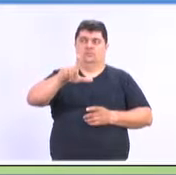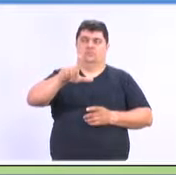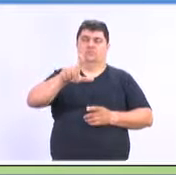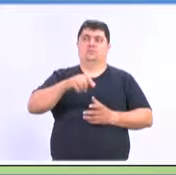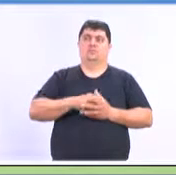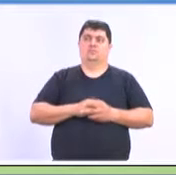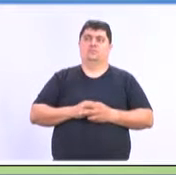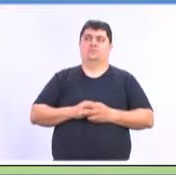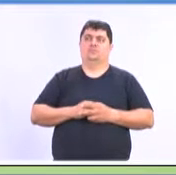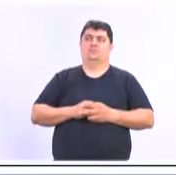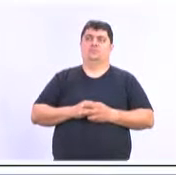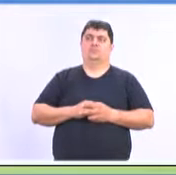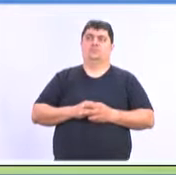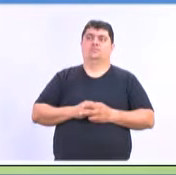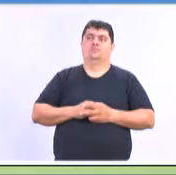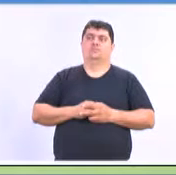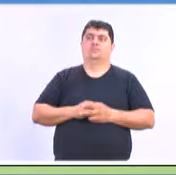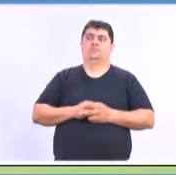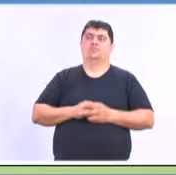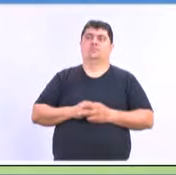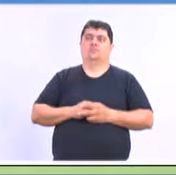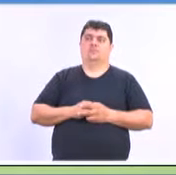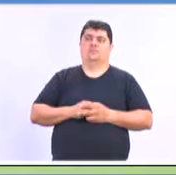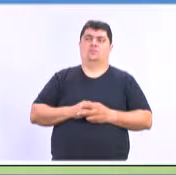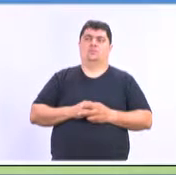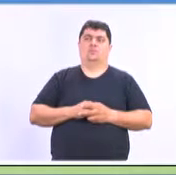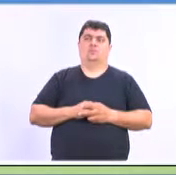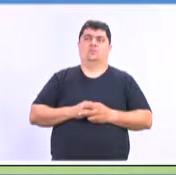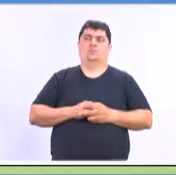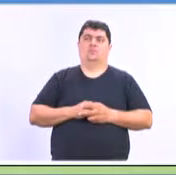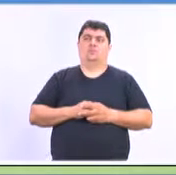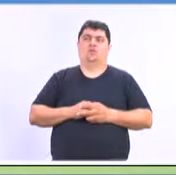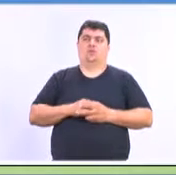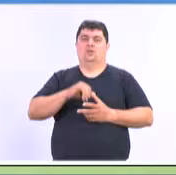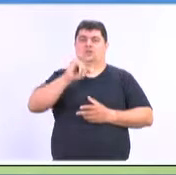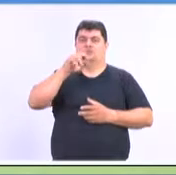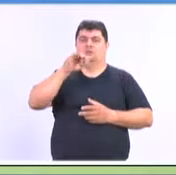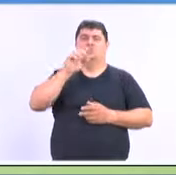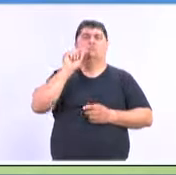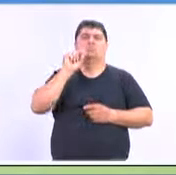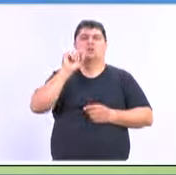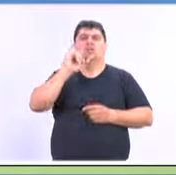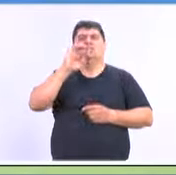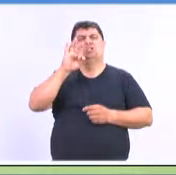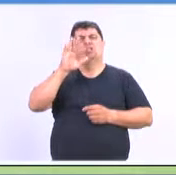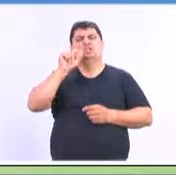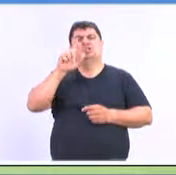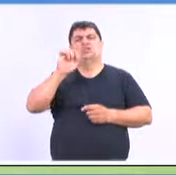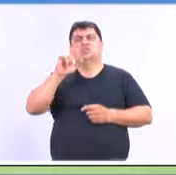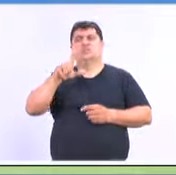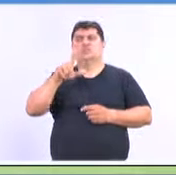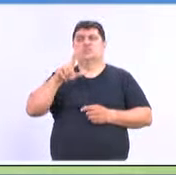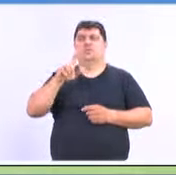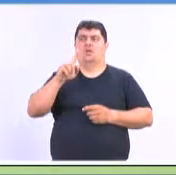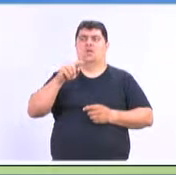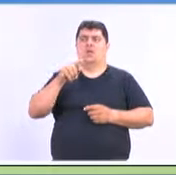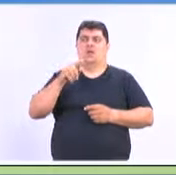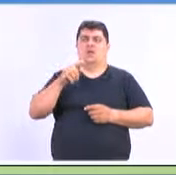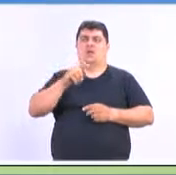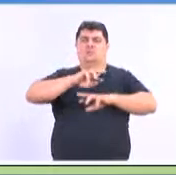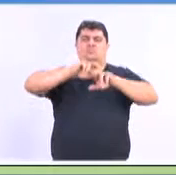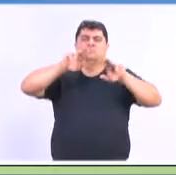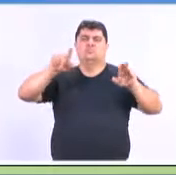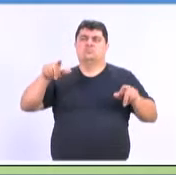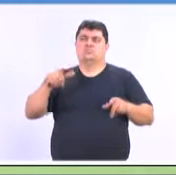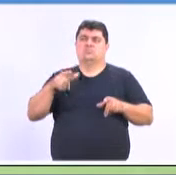prazo, investimentos, imobilizado e intangível. O que são intangíveis? Bens não corpóreos destinados